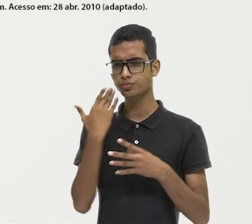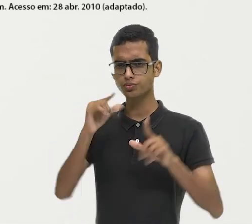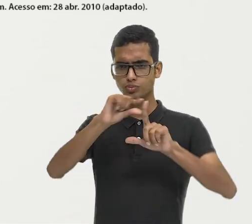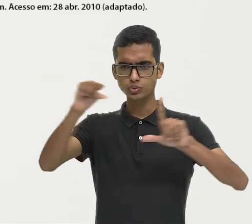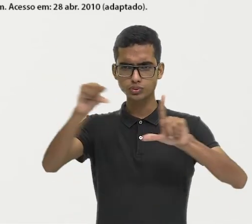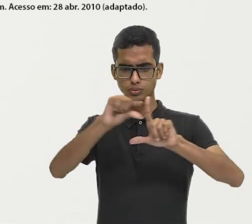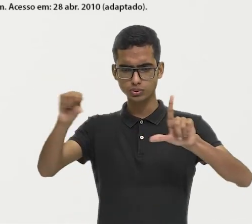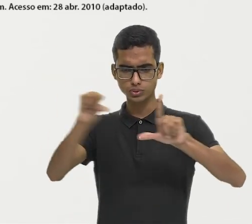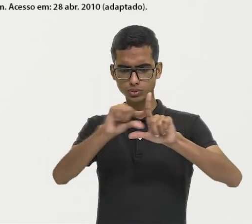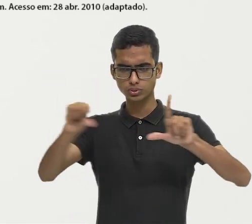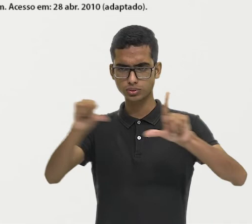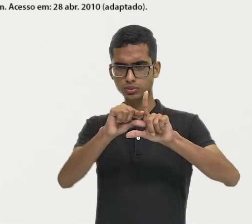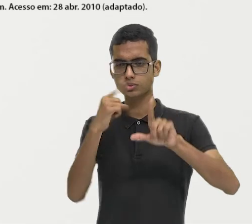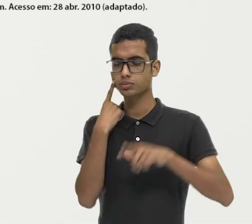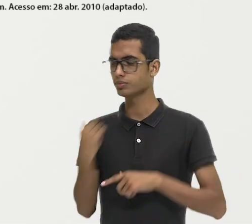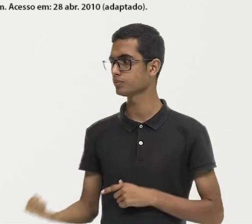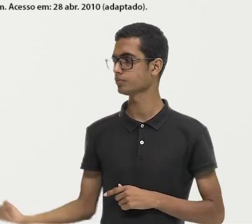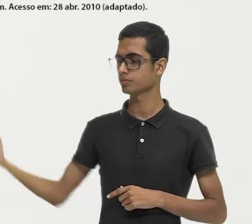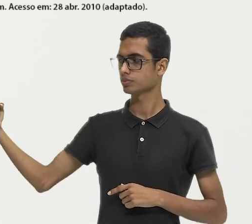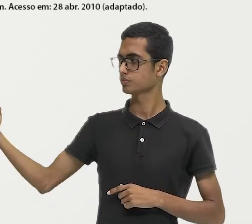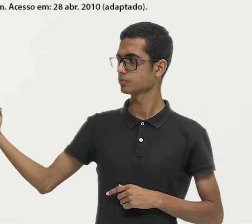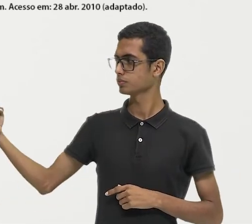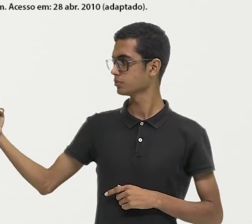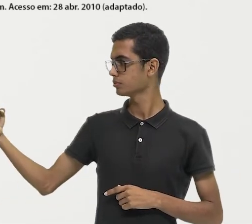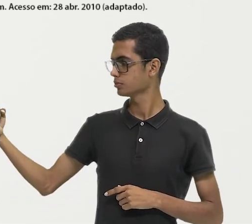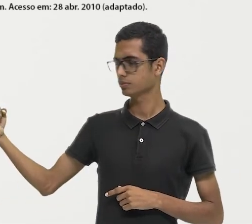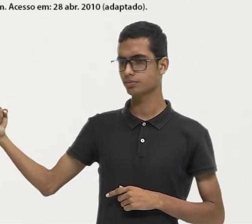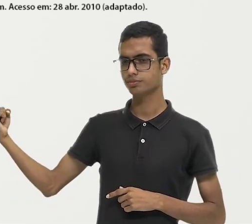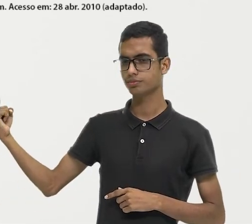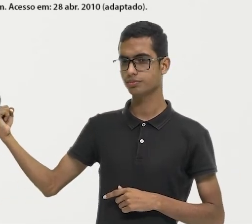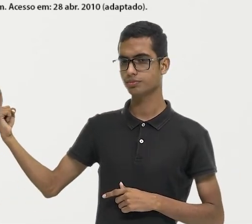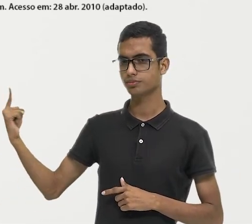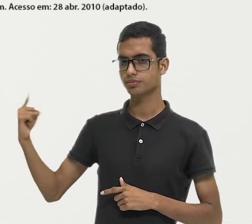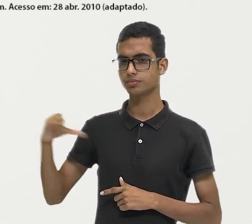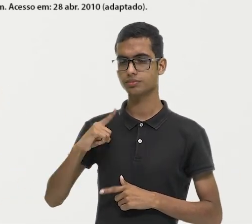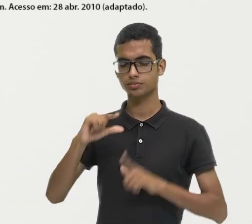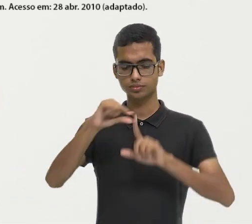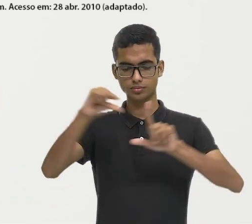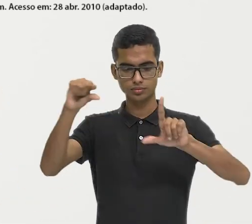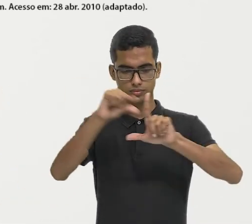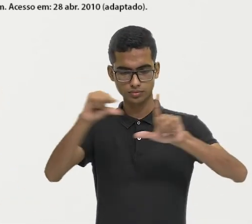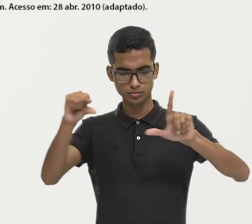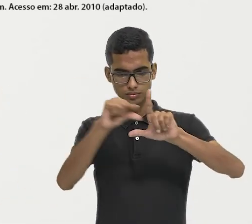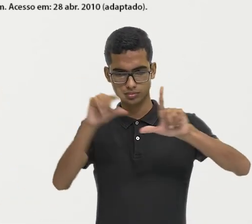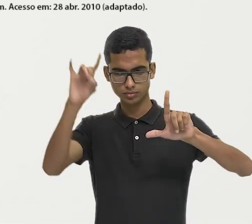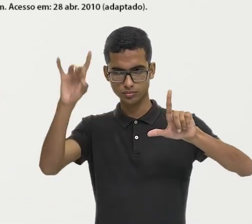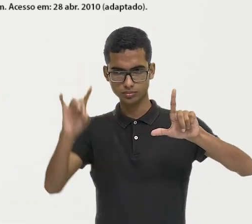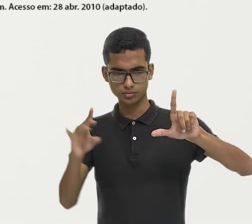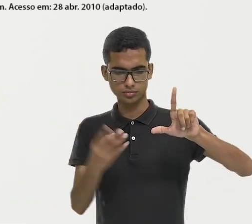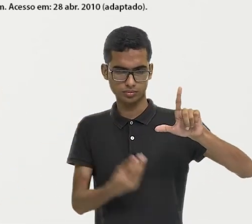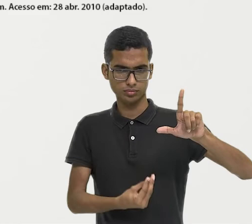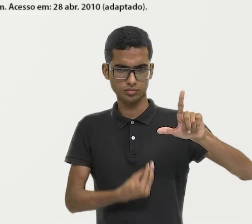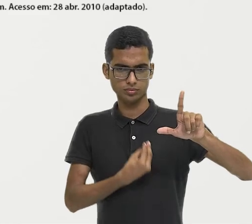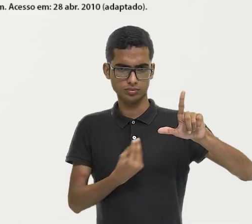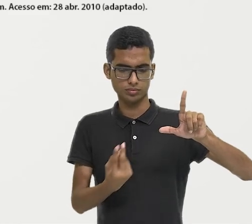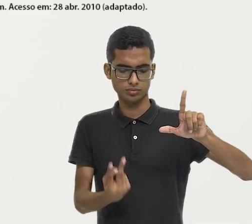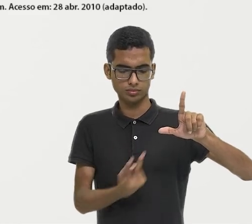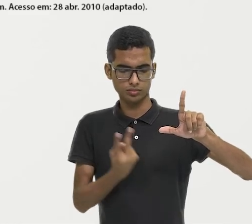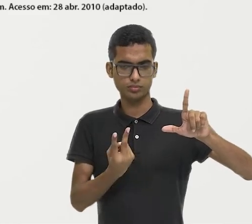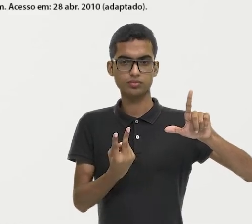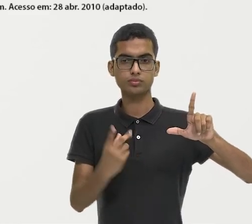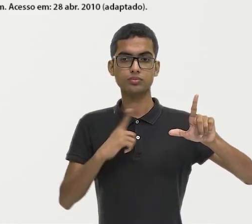barra, não esqueça que é um gráfico de barras horizontais, tá? Então, cada um desses valores numéricos equivale